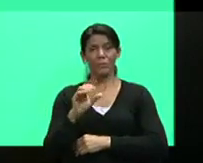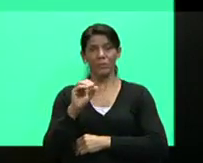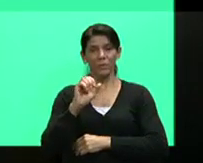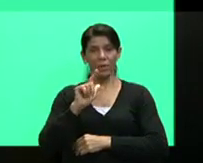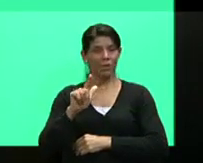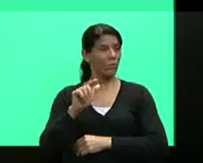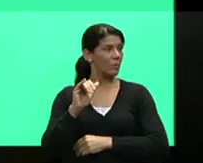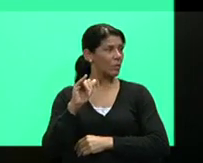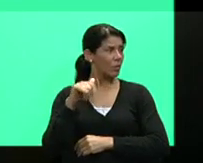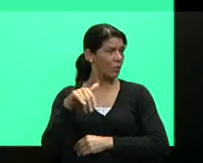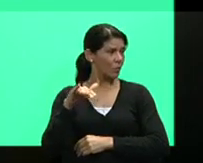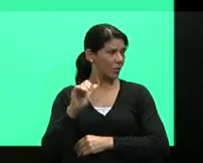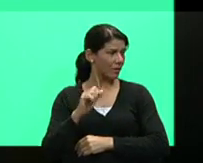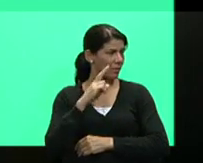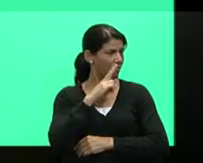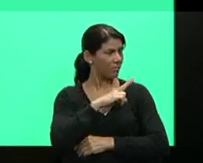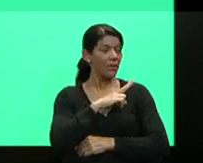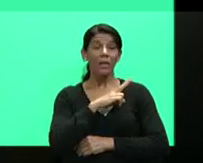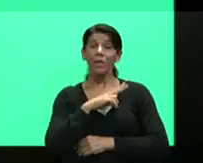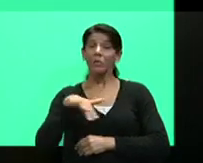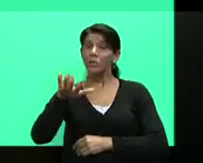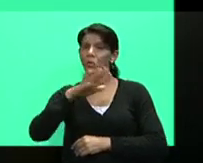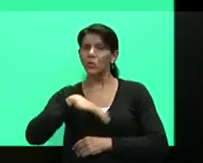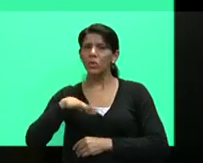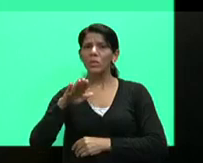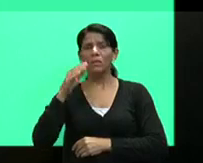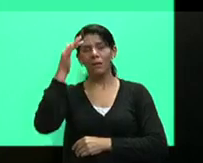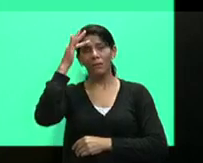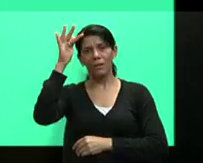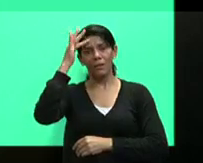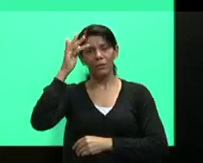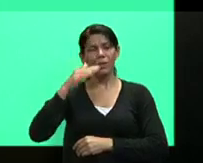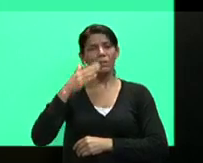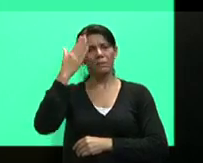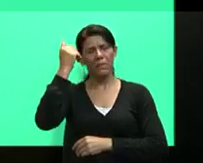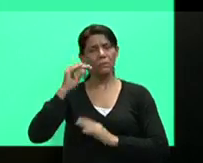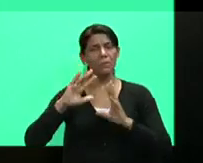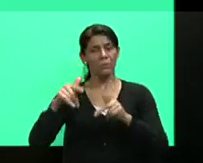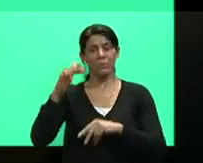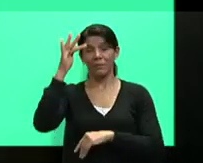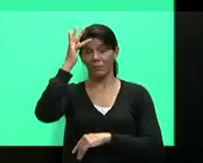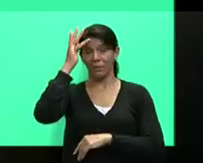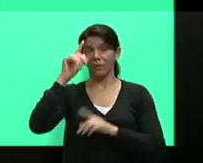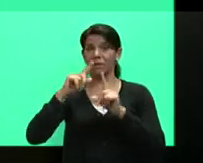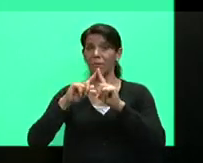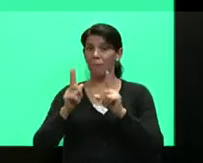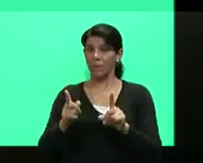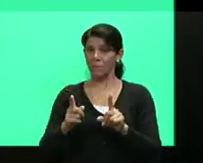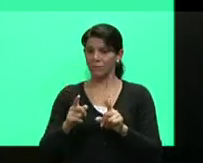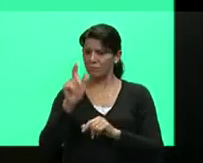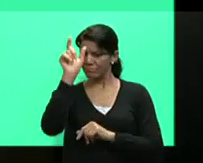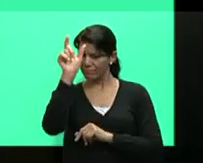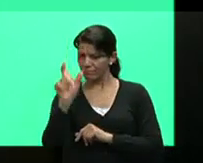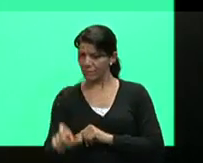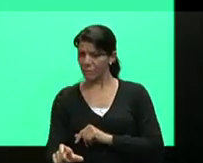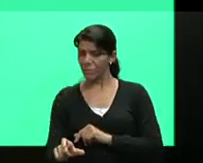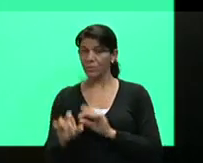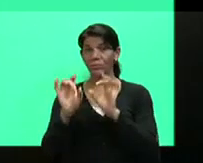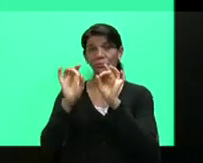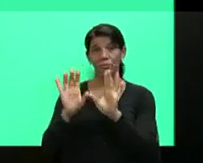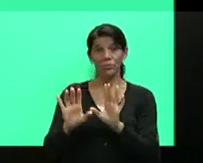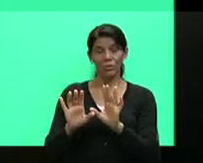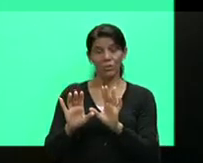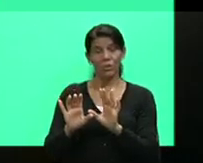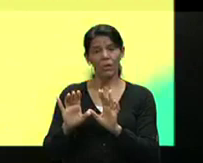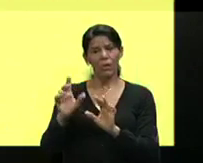Jung. Conheça todas as teorias, domine todas as técnicas, mas ao tocar uma alma humana, seja apenas